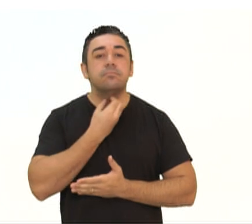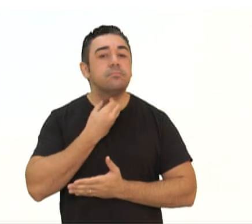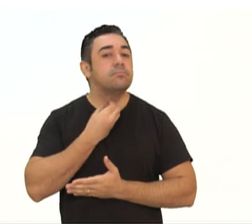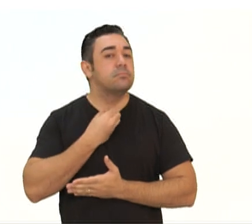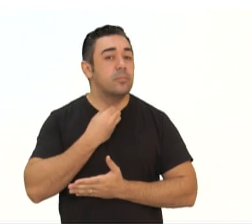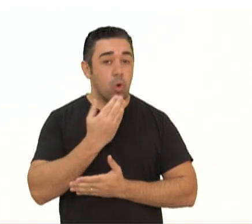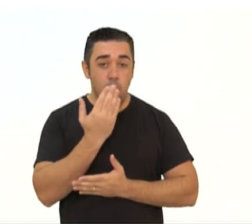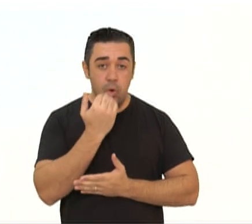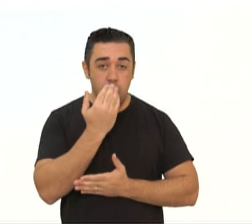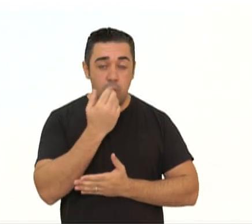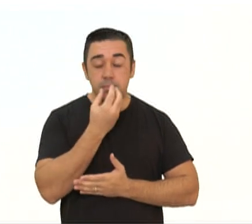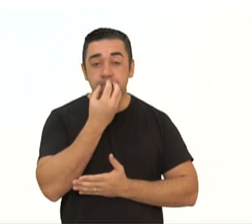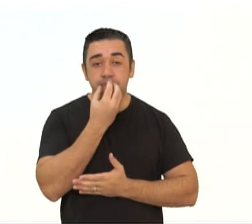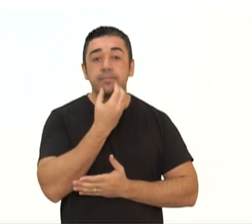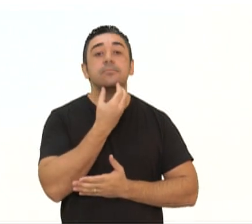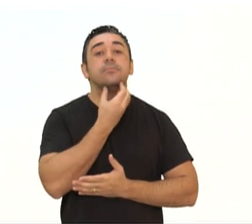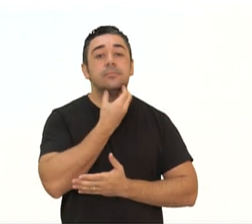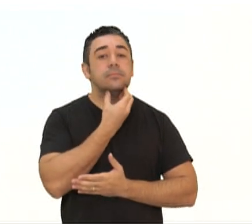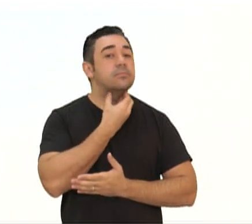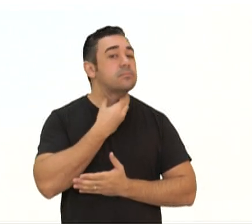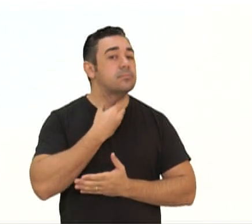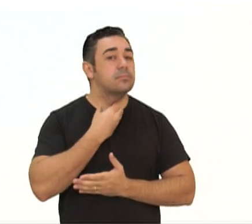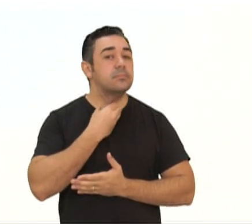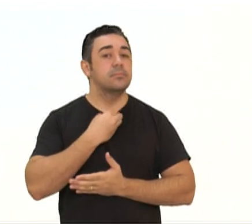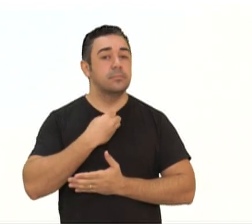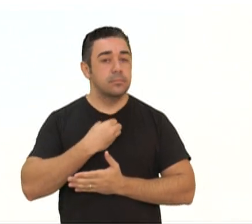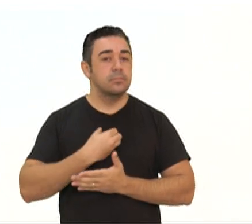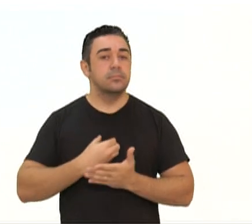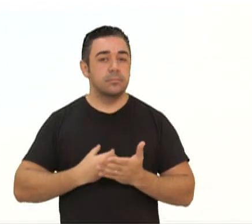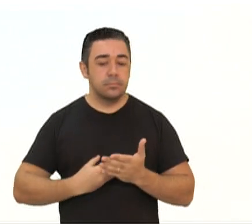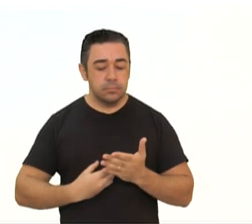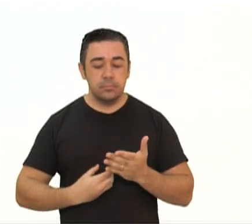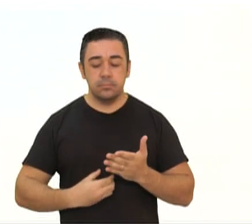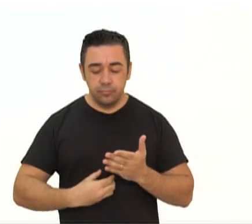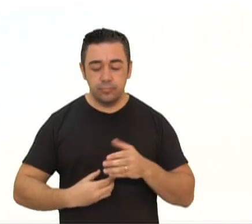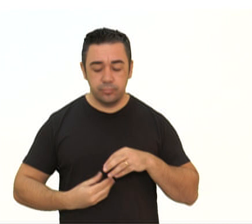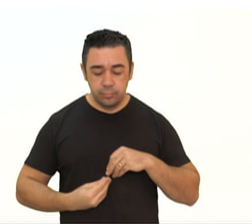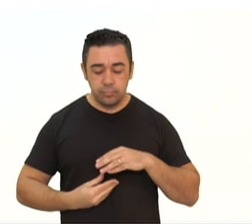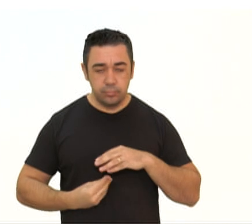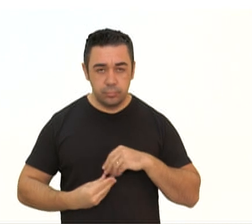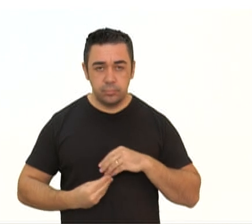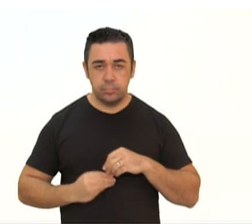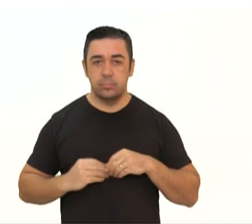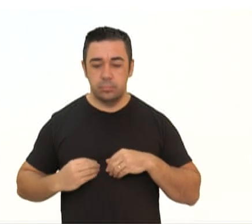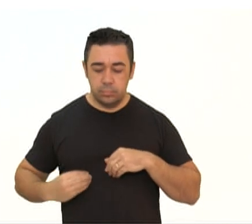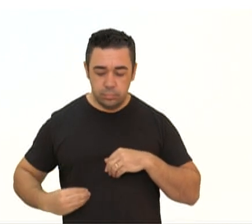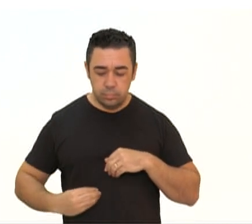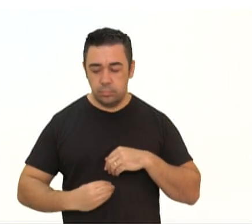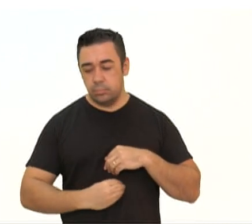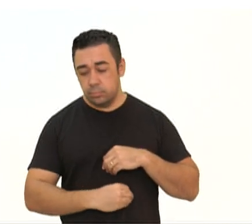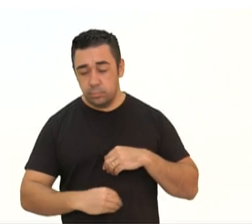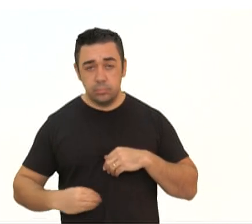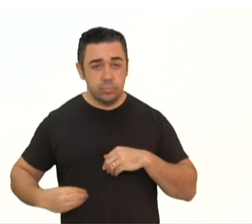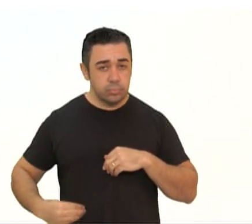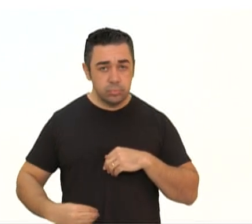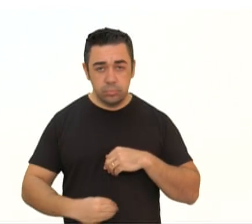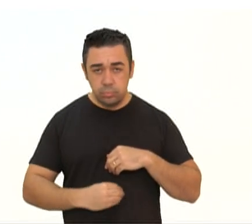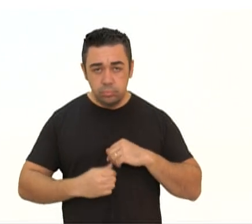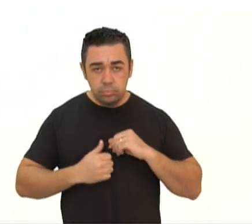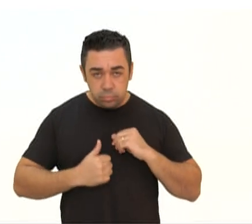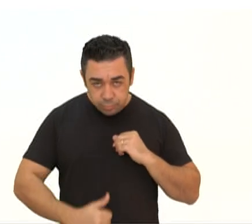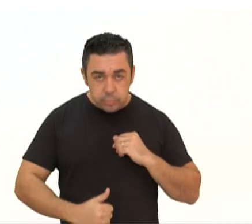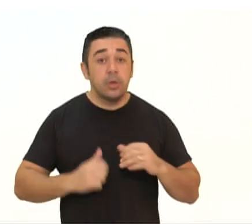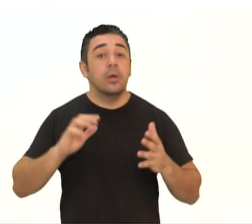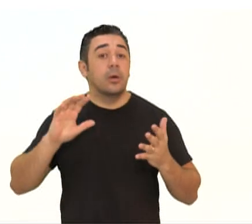a entrada do organismo, ou seja, o início ainda na boca, o que acontece, descreva o que acontece na boca, tá? Que